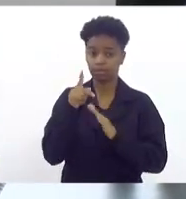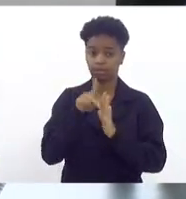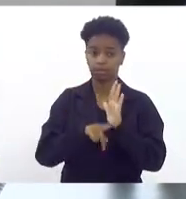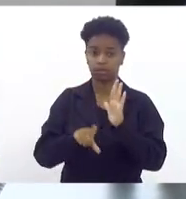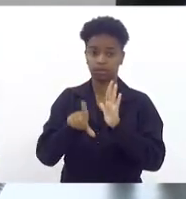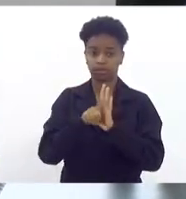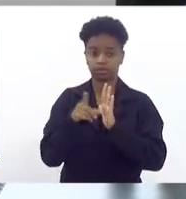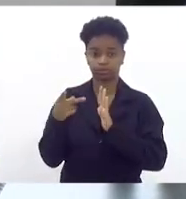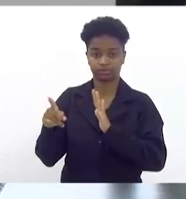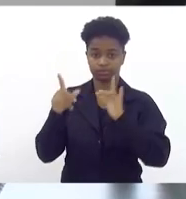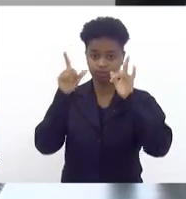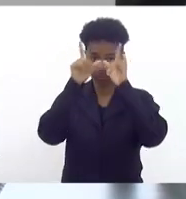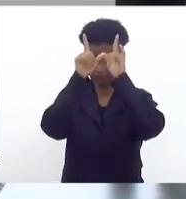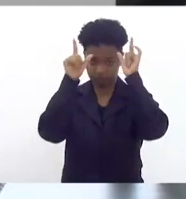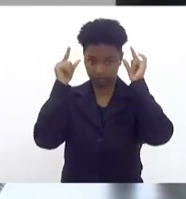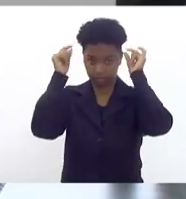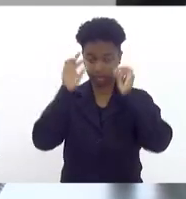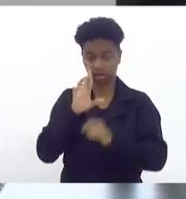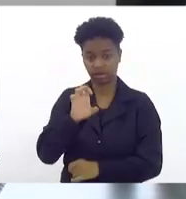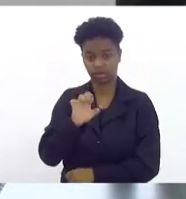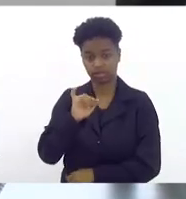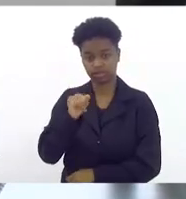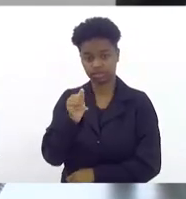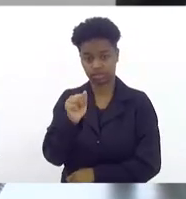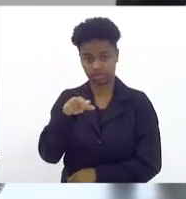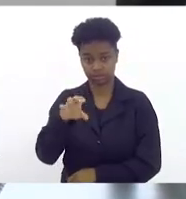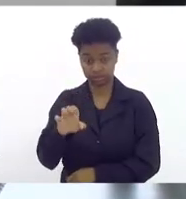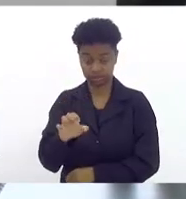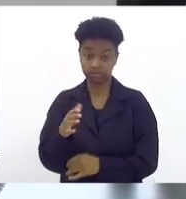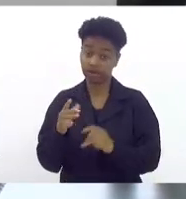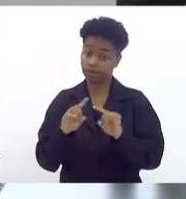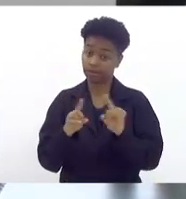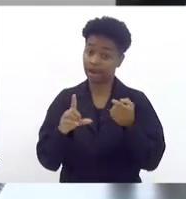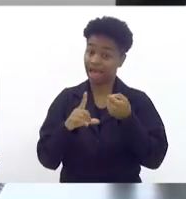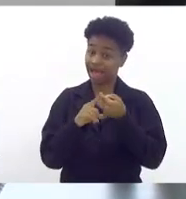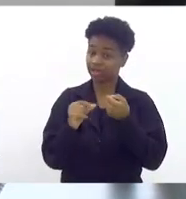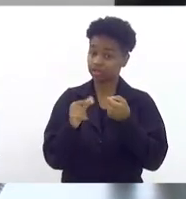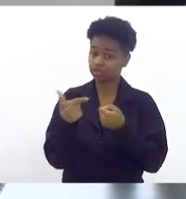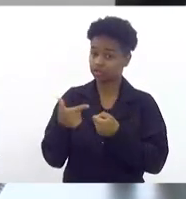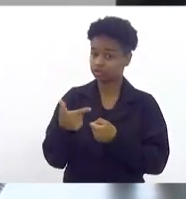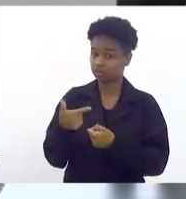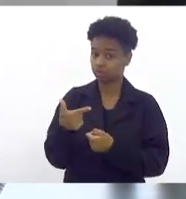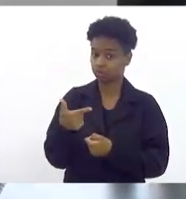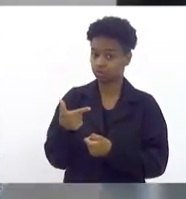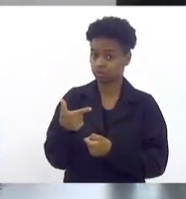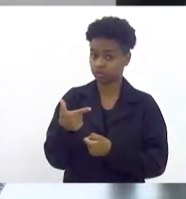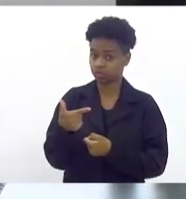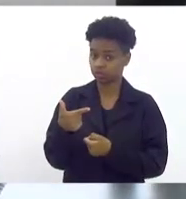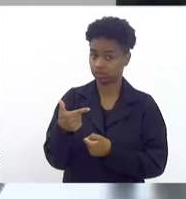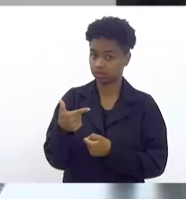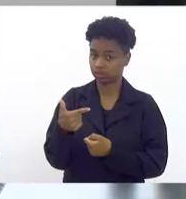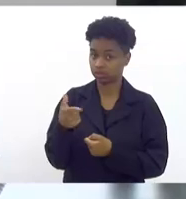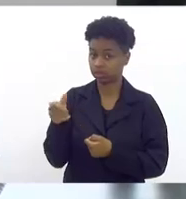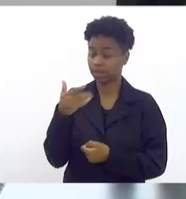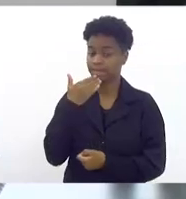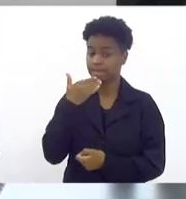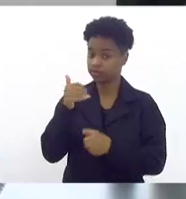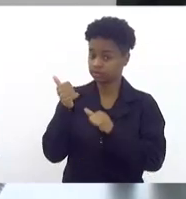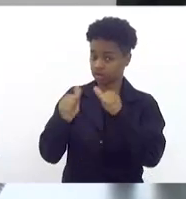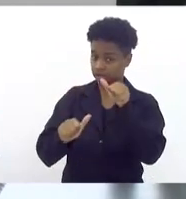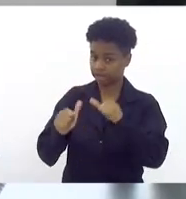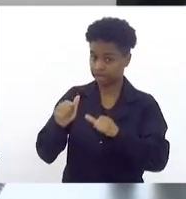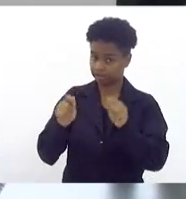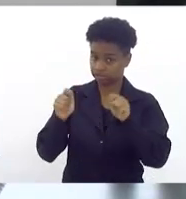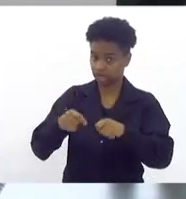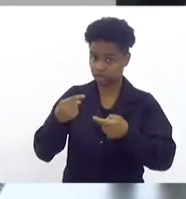da enfermeira Regiane. E assim, esse artigo 2º, que Vossa Excelência está pedindo vista para